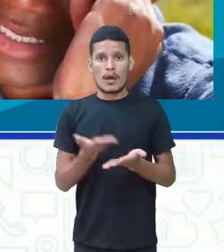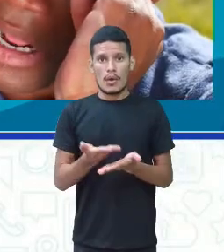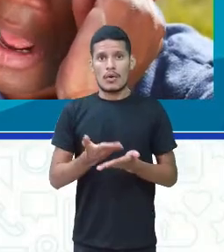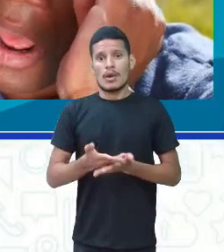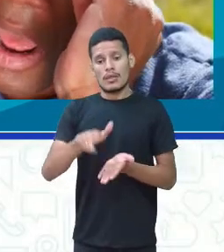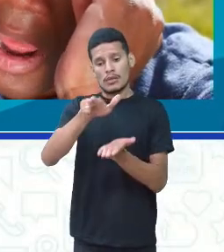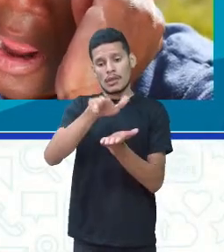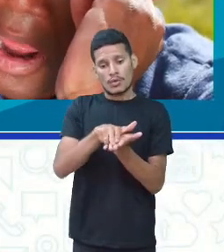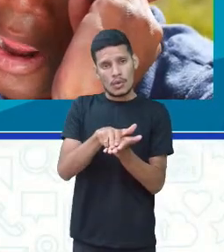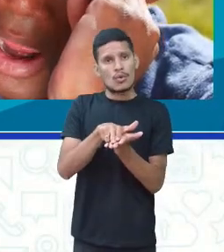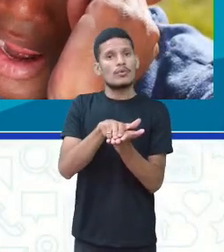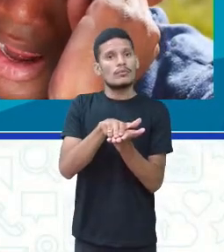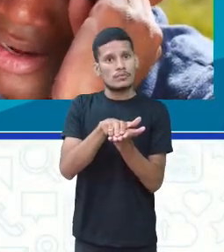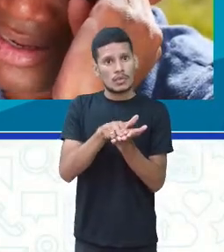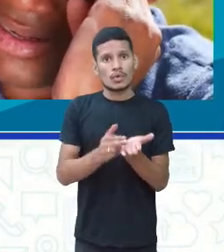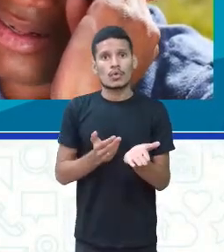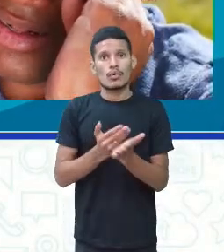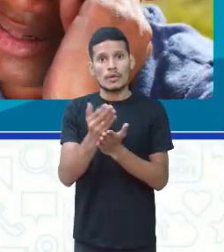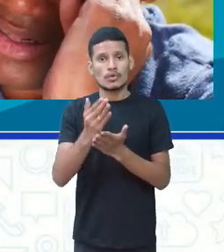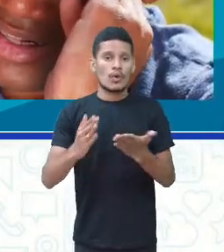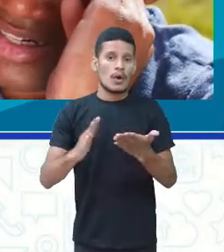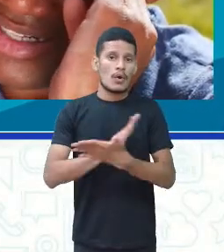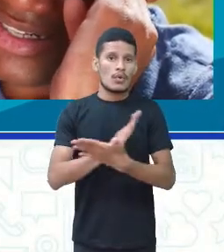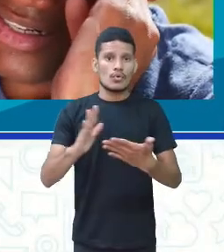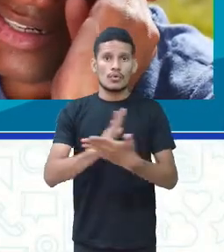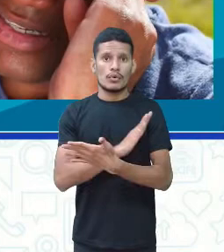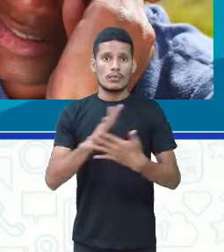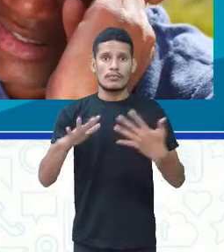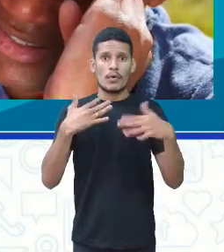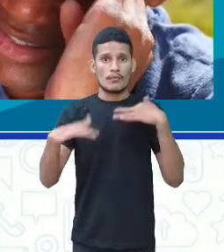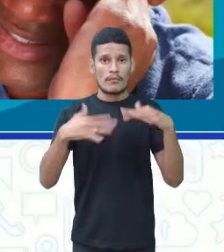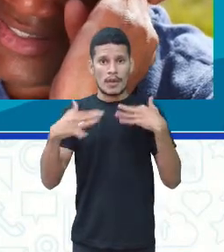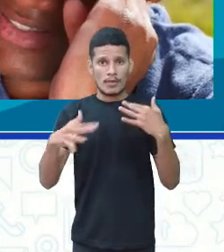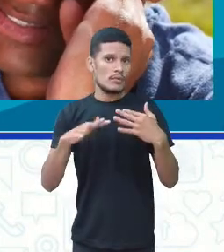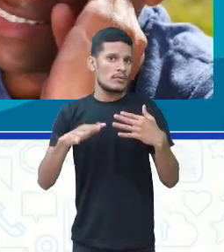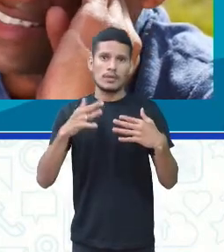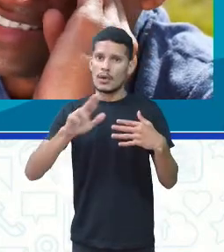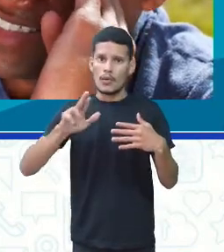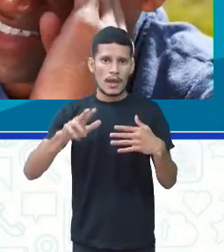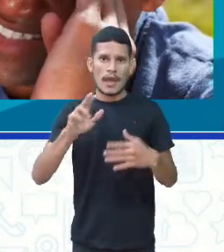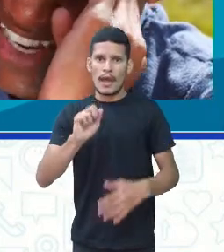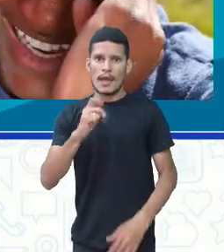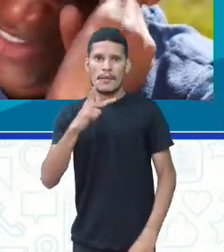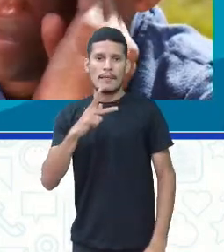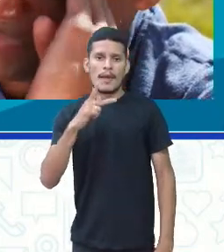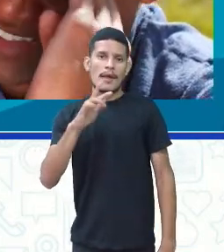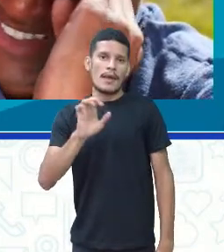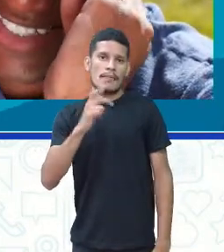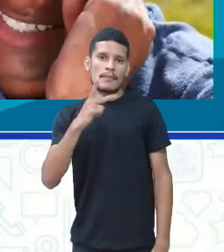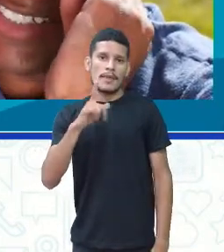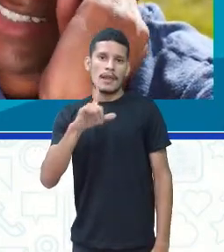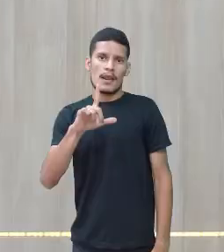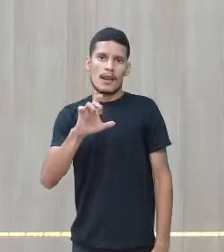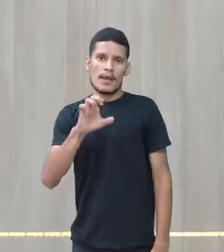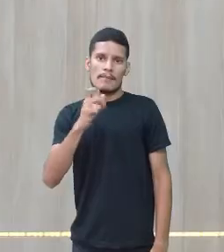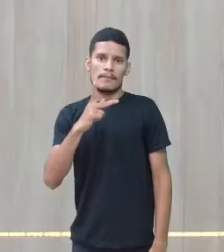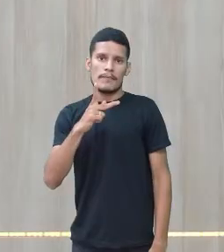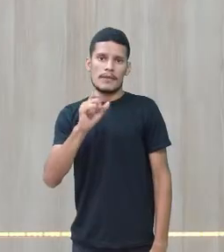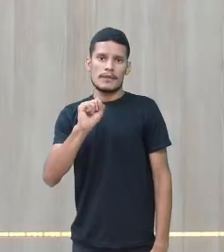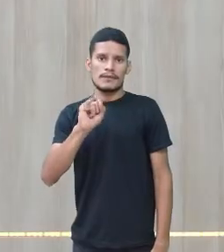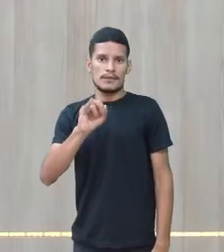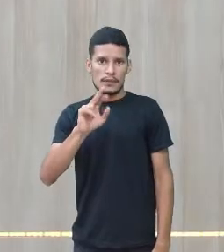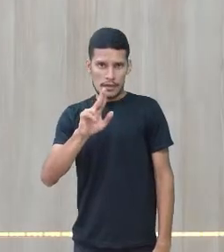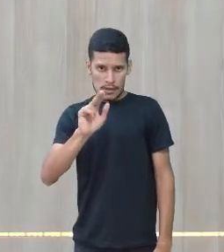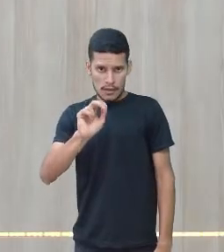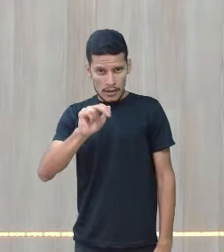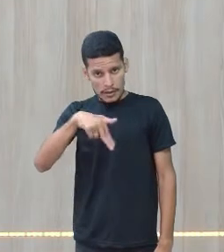deitou, que começou a fazer alguns movimentos de epilepsia, não. Nós não podemos dar diagnóstico, nem eu, enquanto professora, nem vocês,